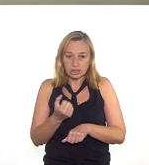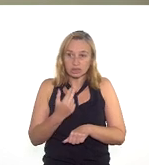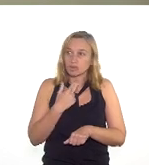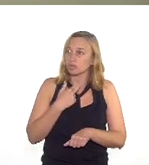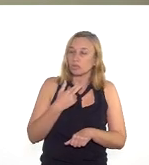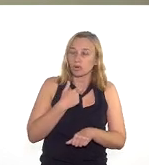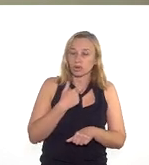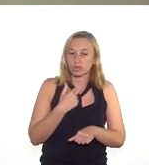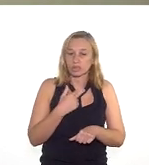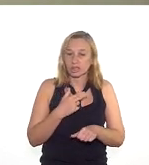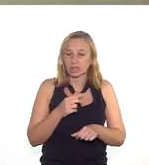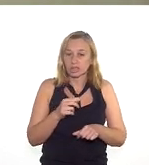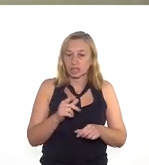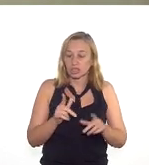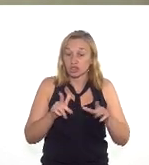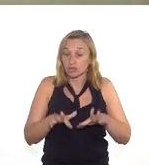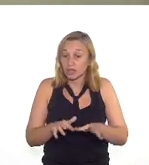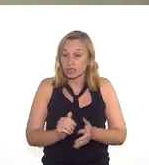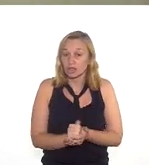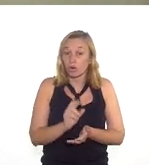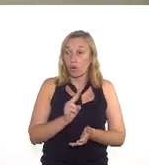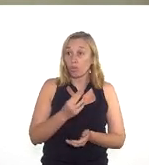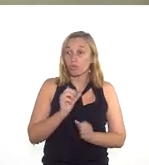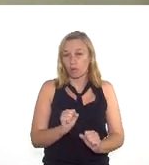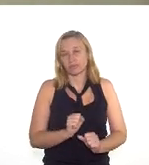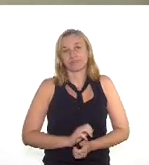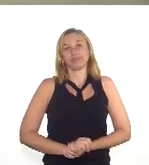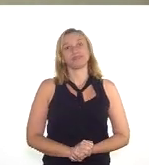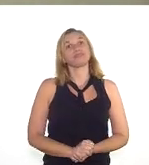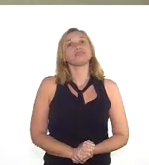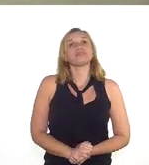ser aplicada, ou pode ser?